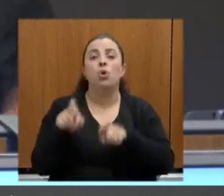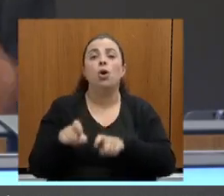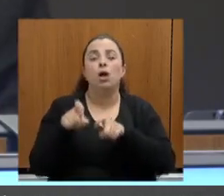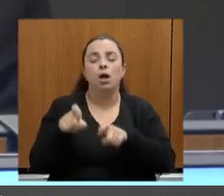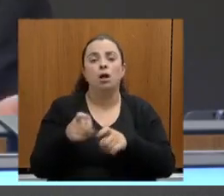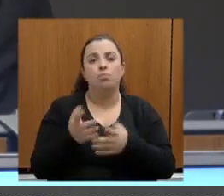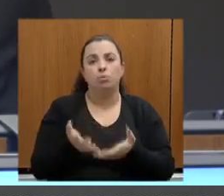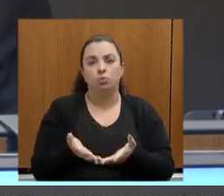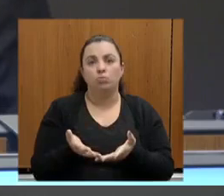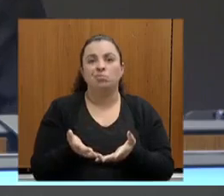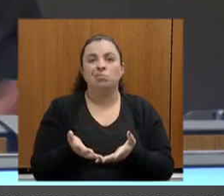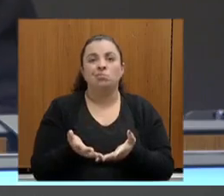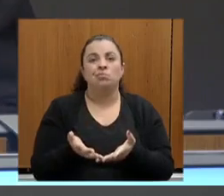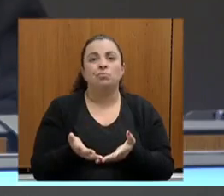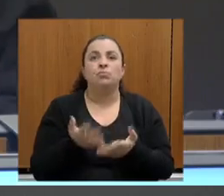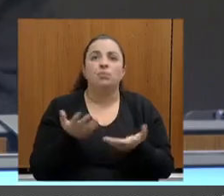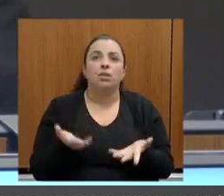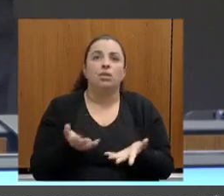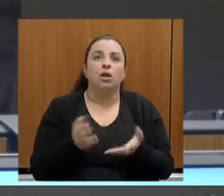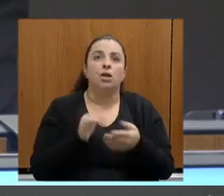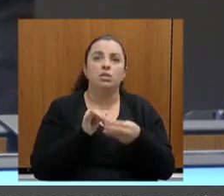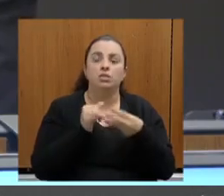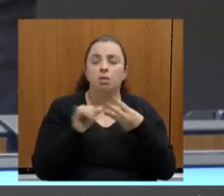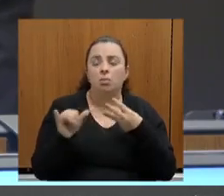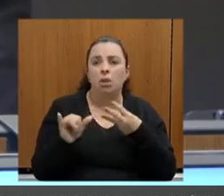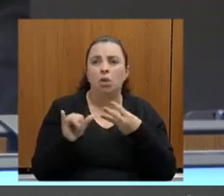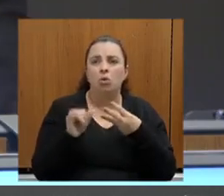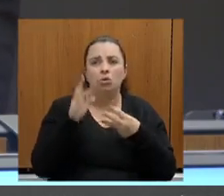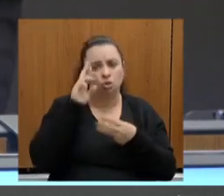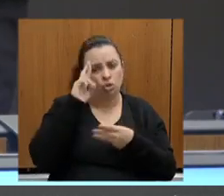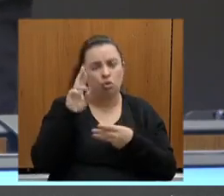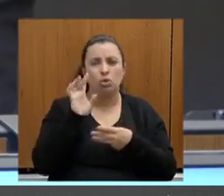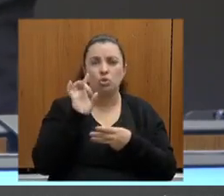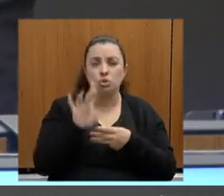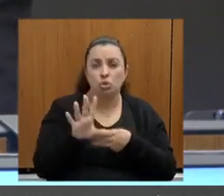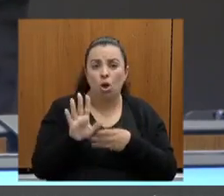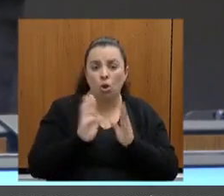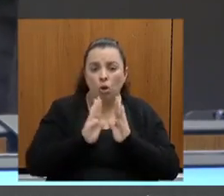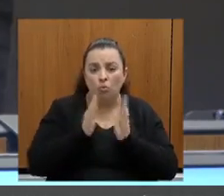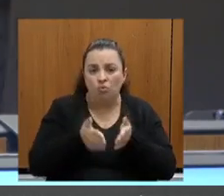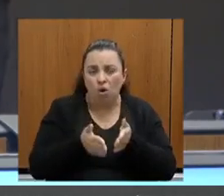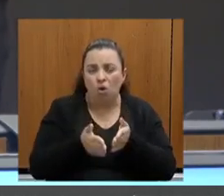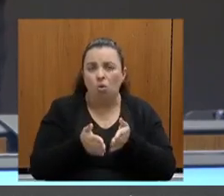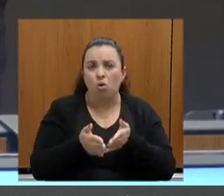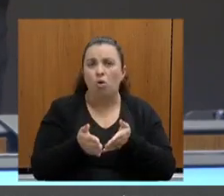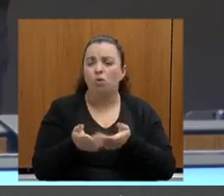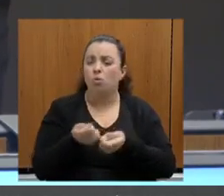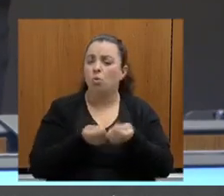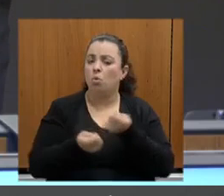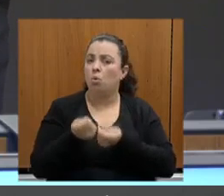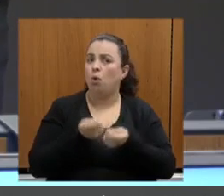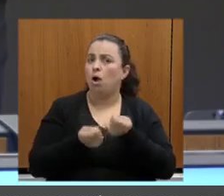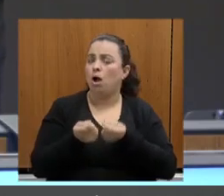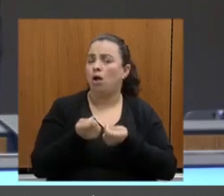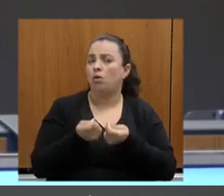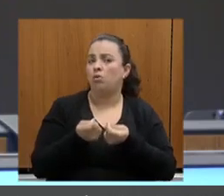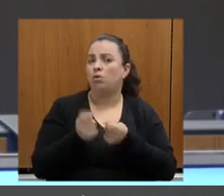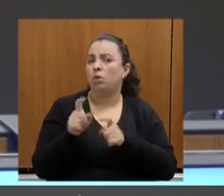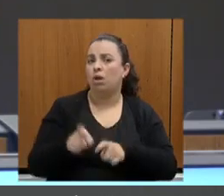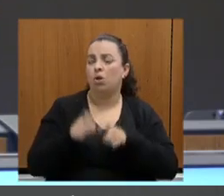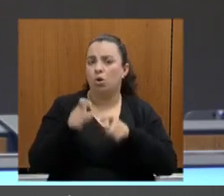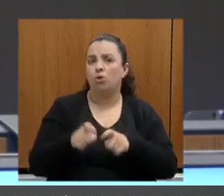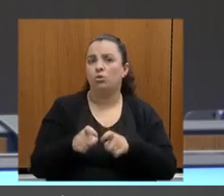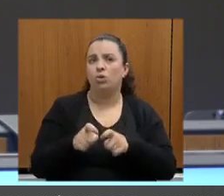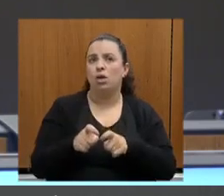diretoria só para atender O agronegócio Sinceramente se não for possível o autor não tá aqui eu eu volto